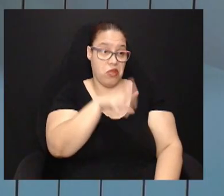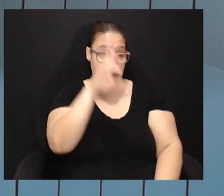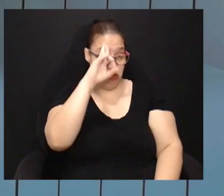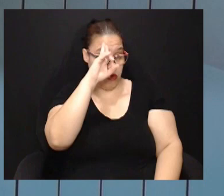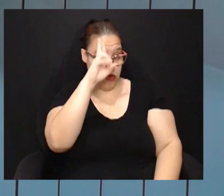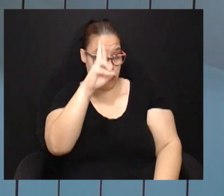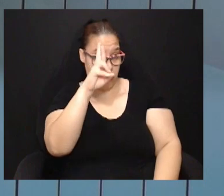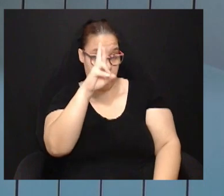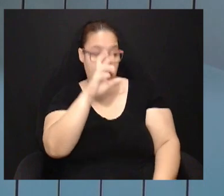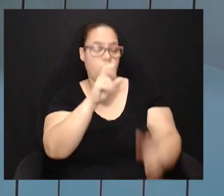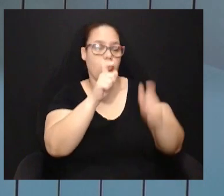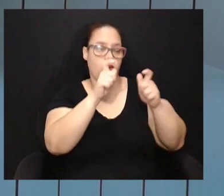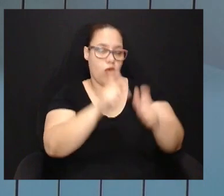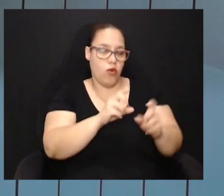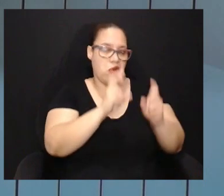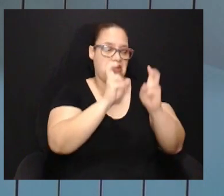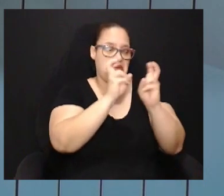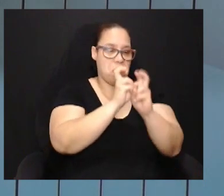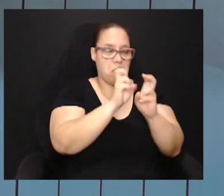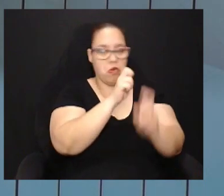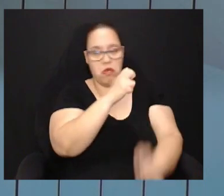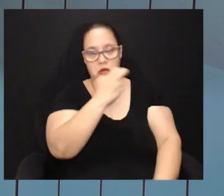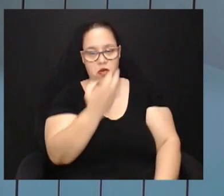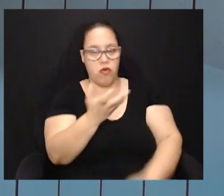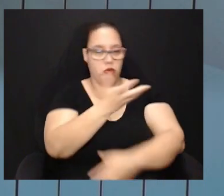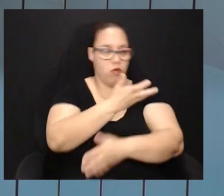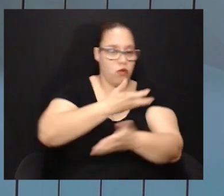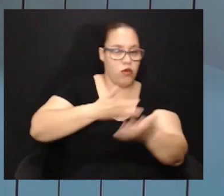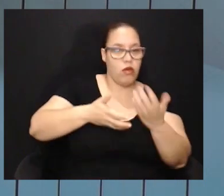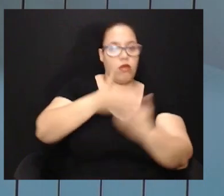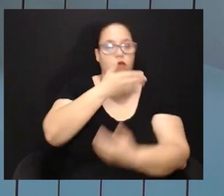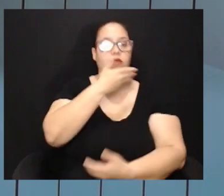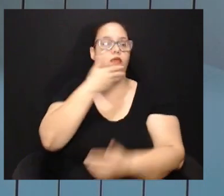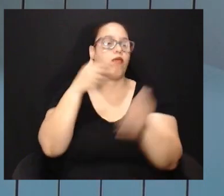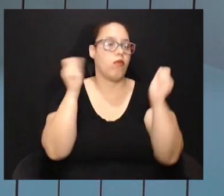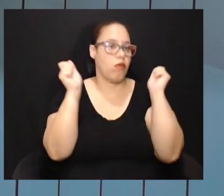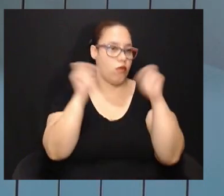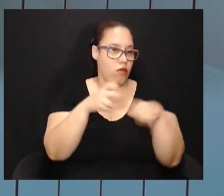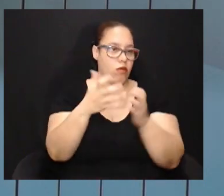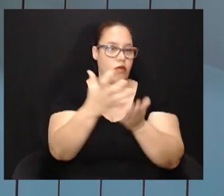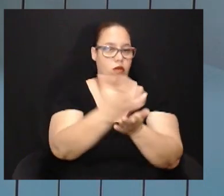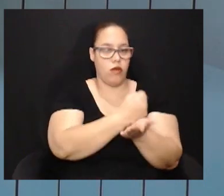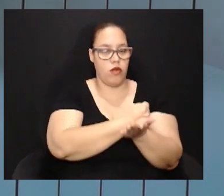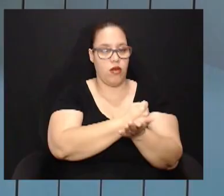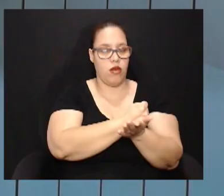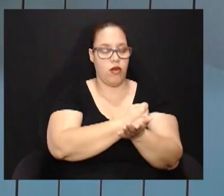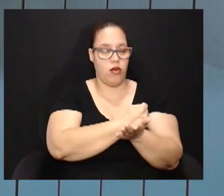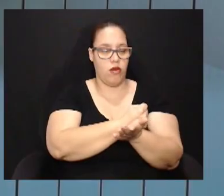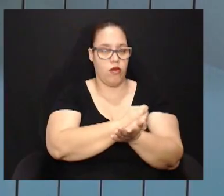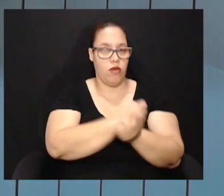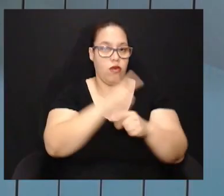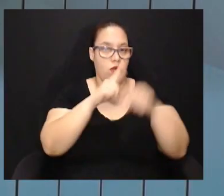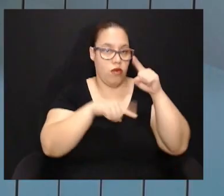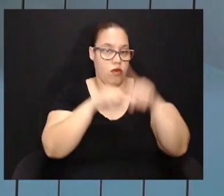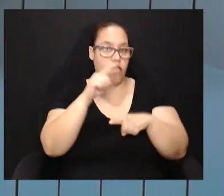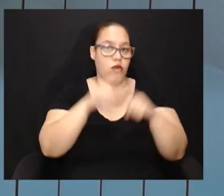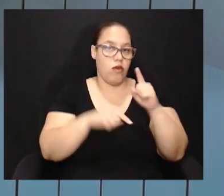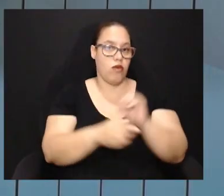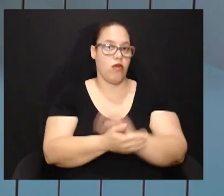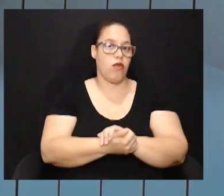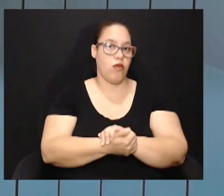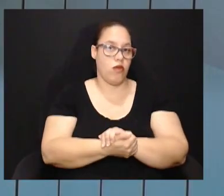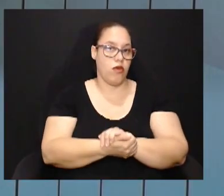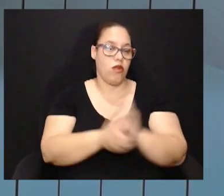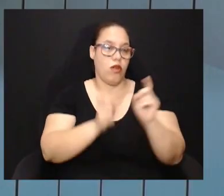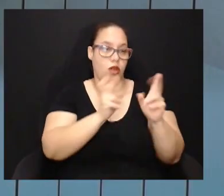do proprietário do estabelecimento de conduzir aí da melhor maneira, né, a retirada desses